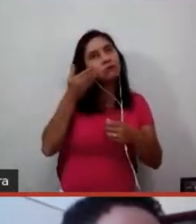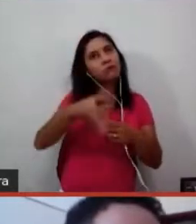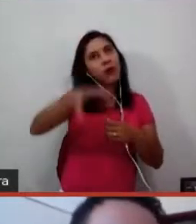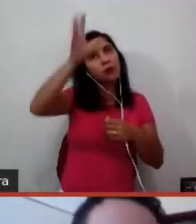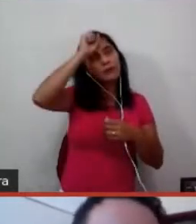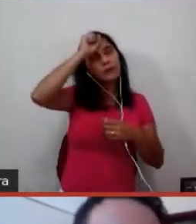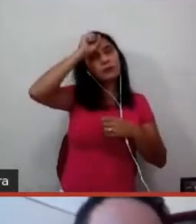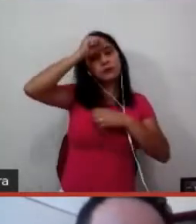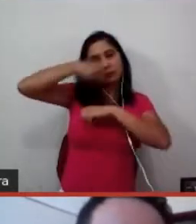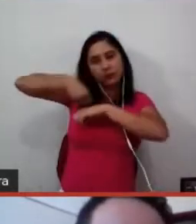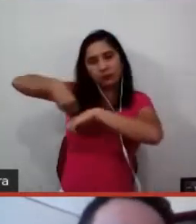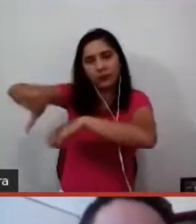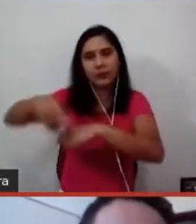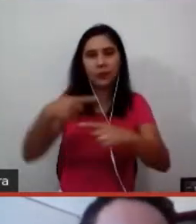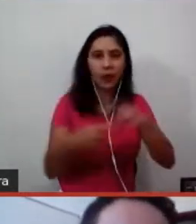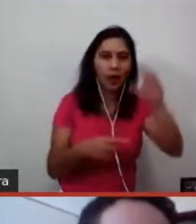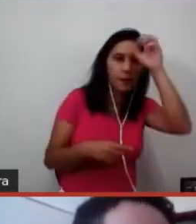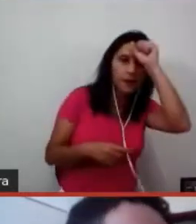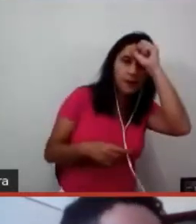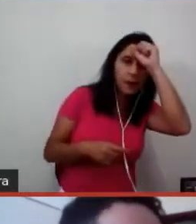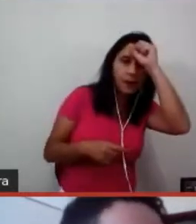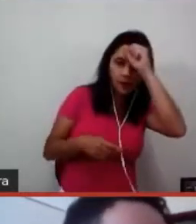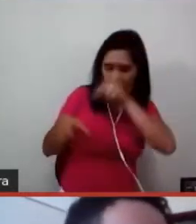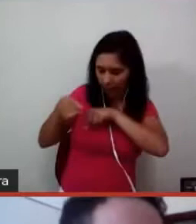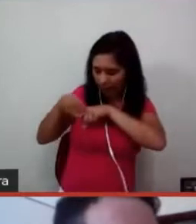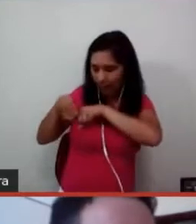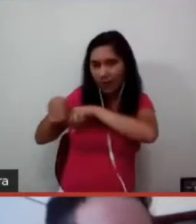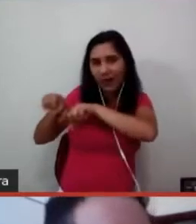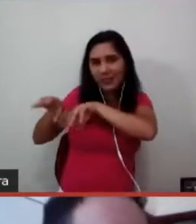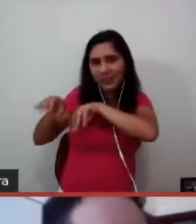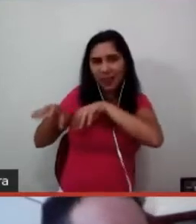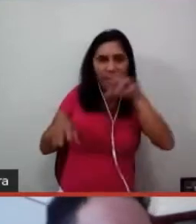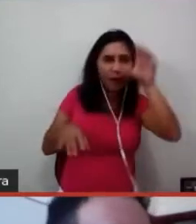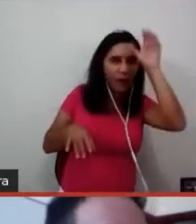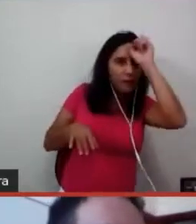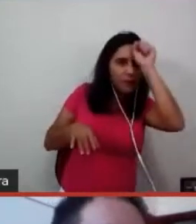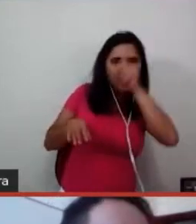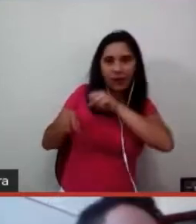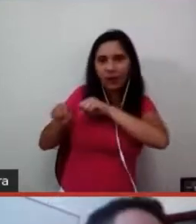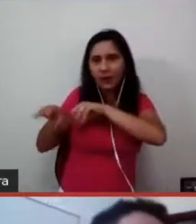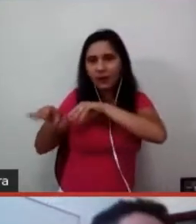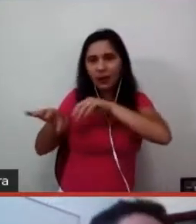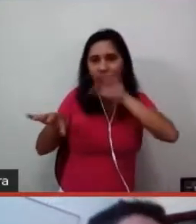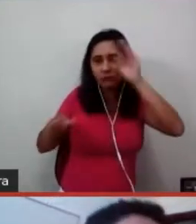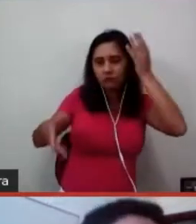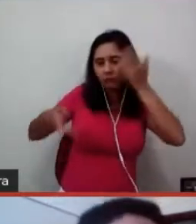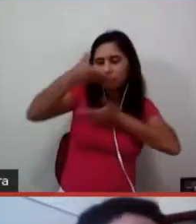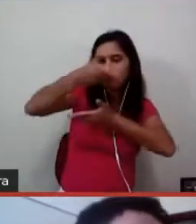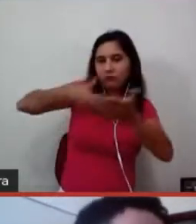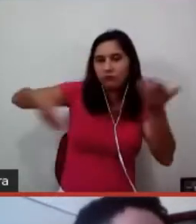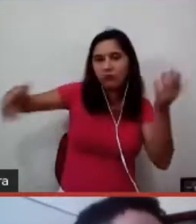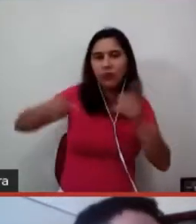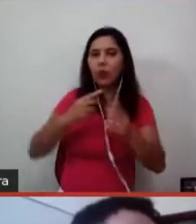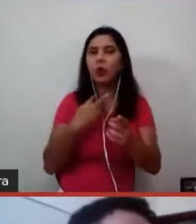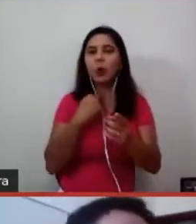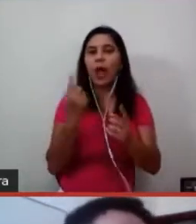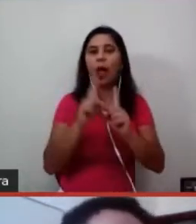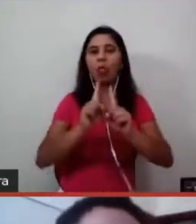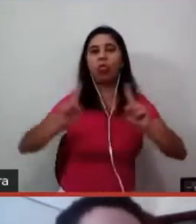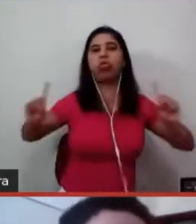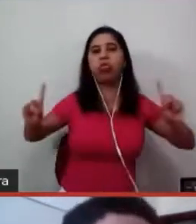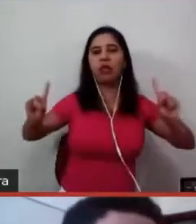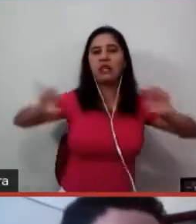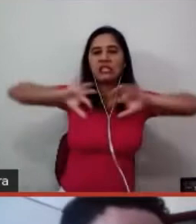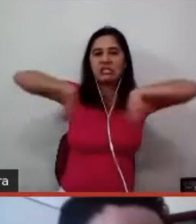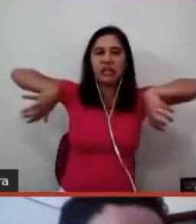são muito próximos um do outro, de certa maneira, né? Difícil fazer as coisas de forma independente, né?